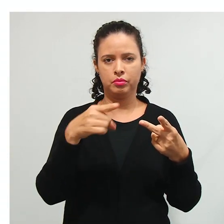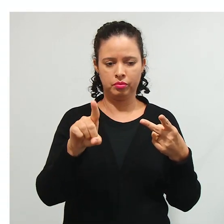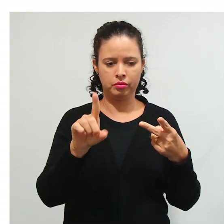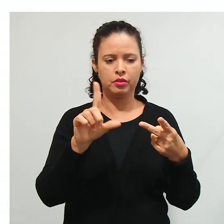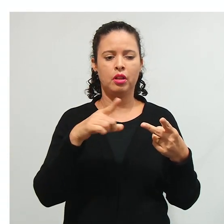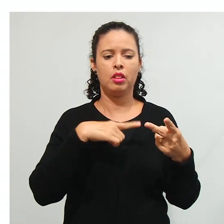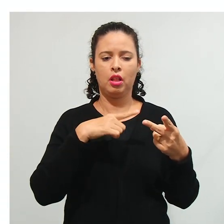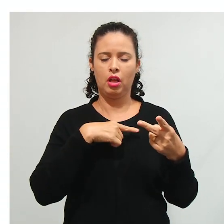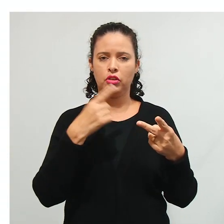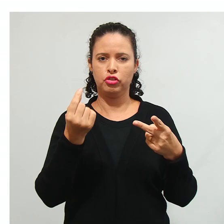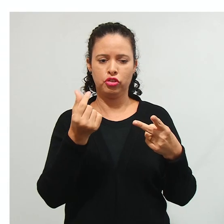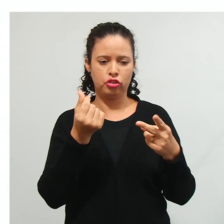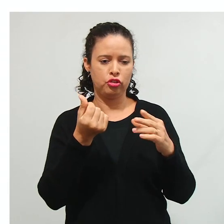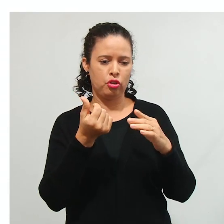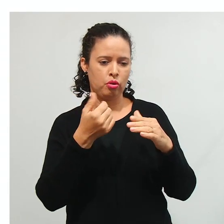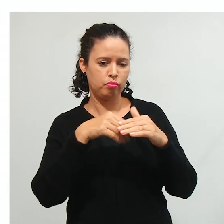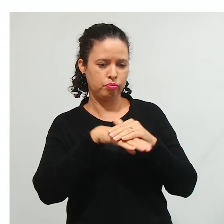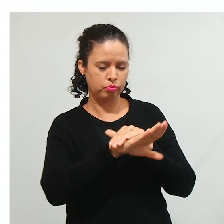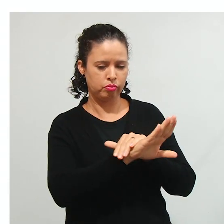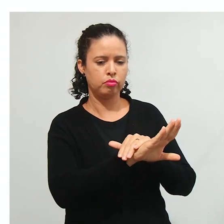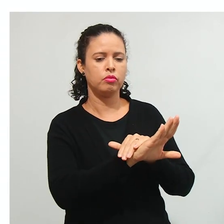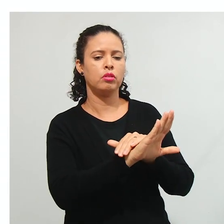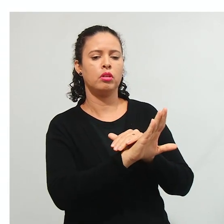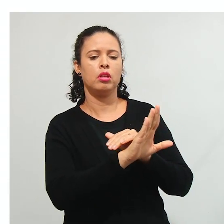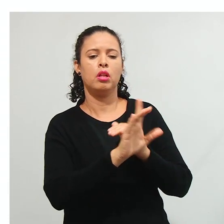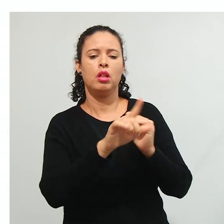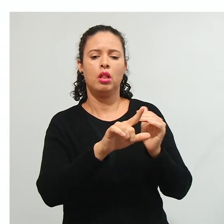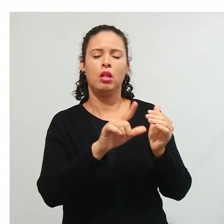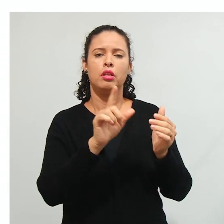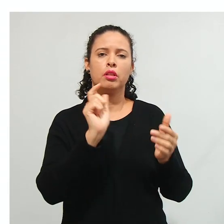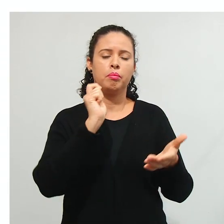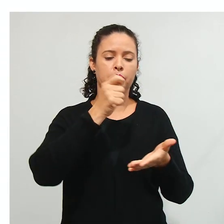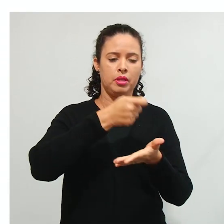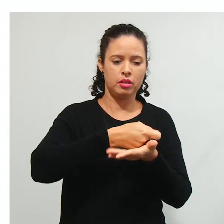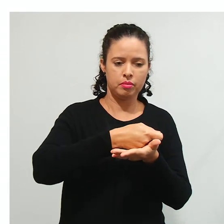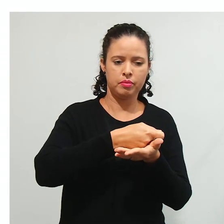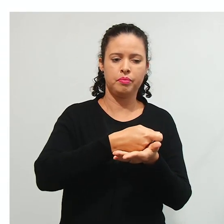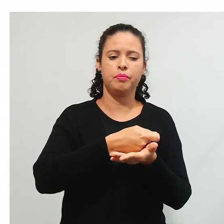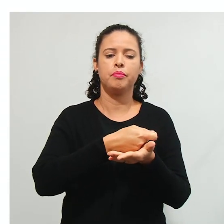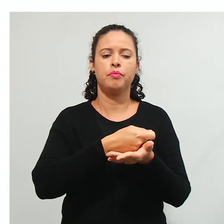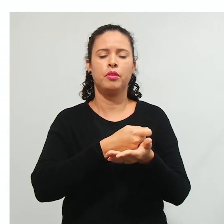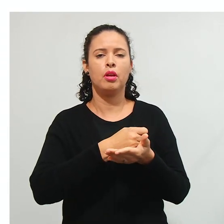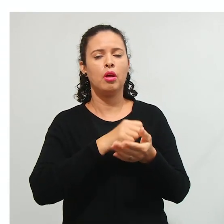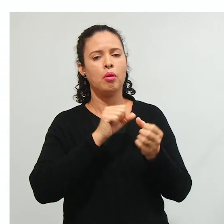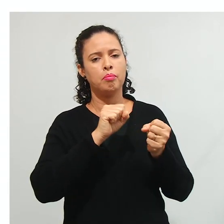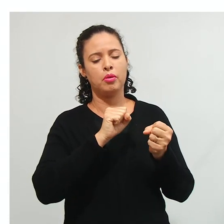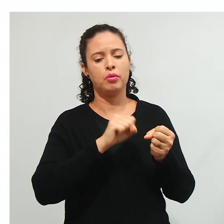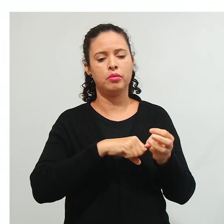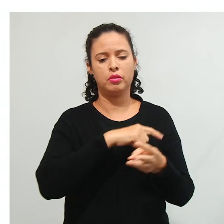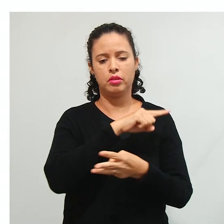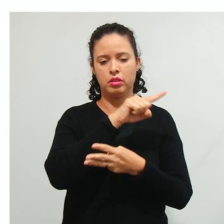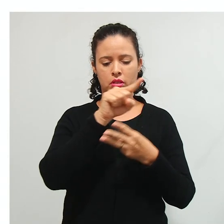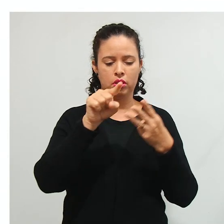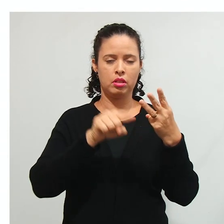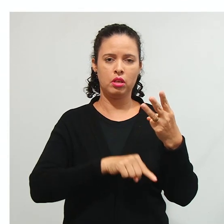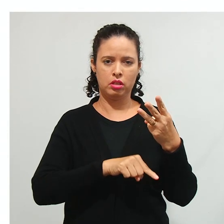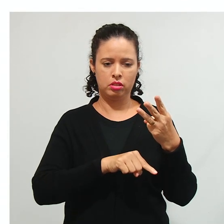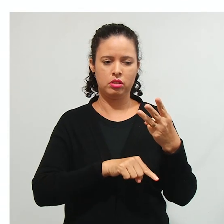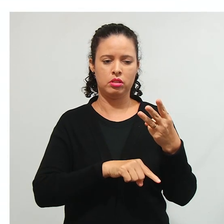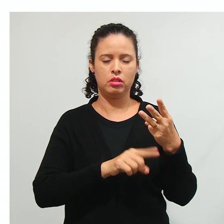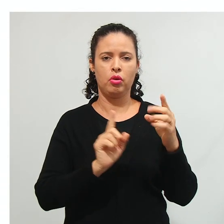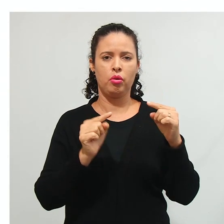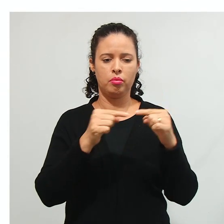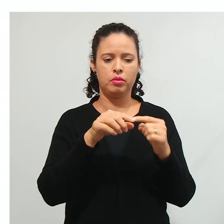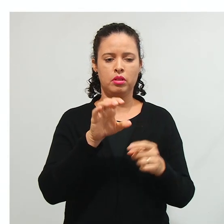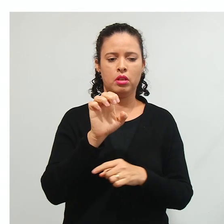empenho, a liquidação e o pagamento. O empenho ele pode ser ordinário,